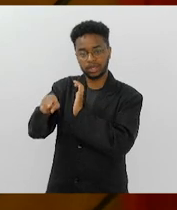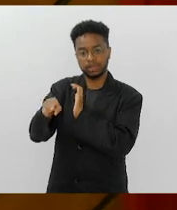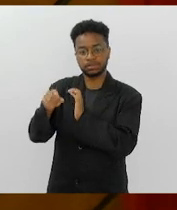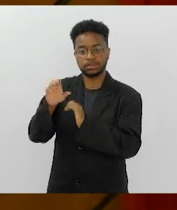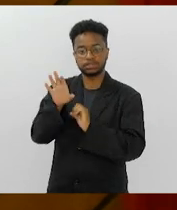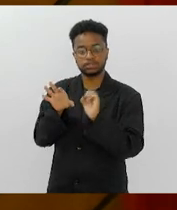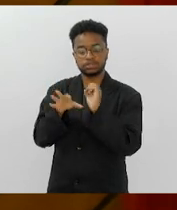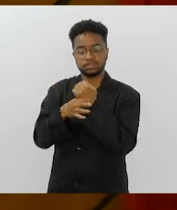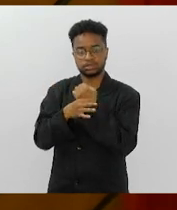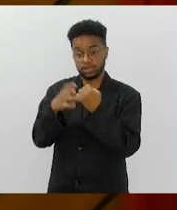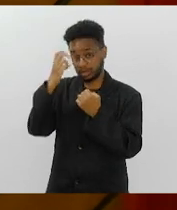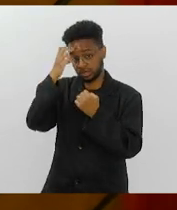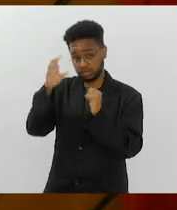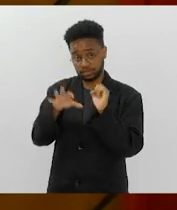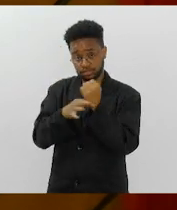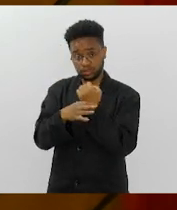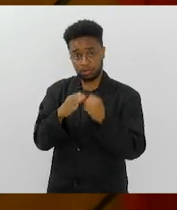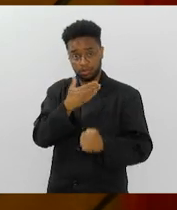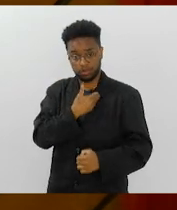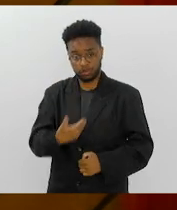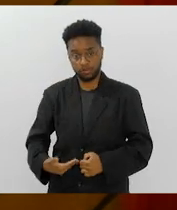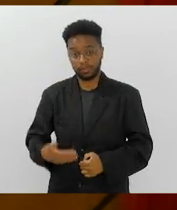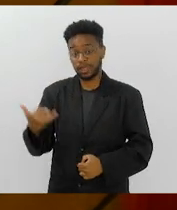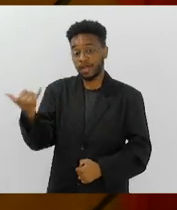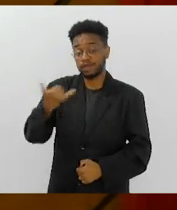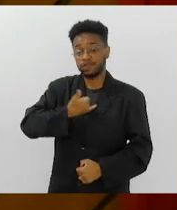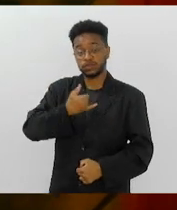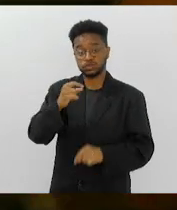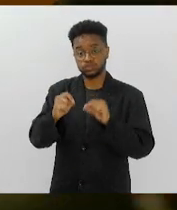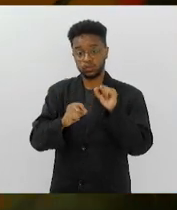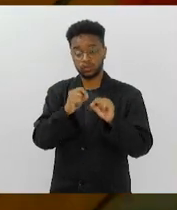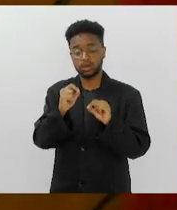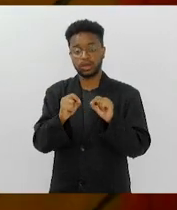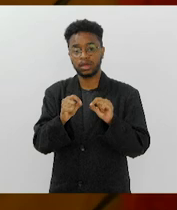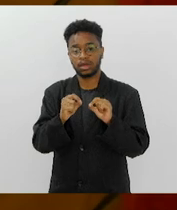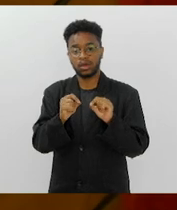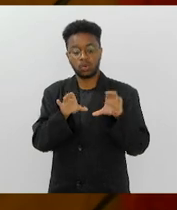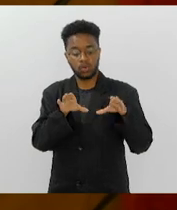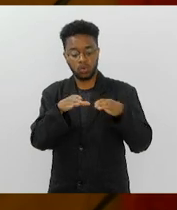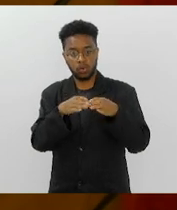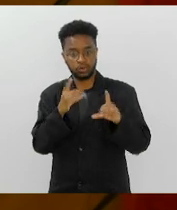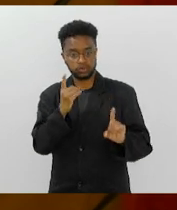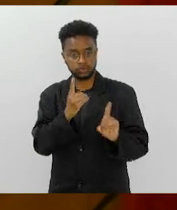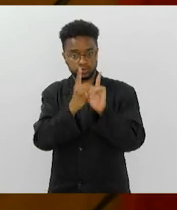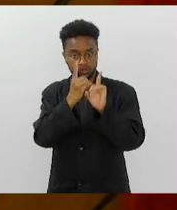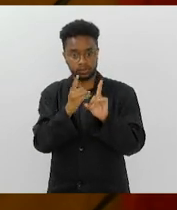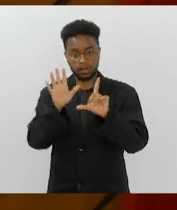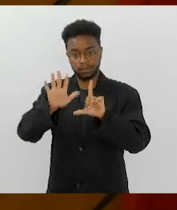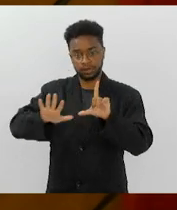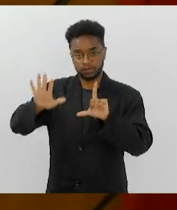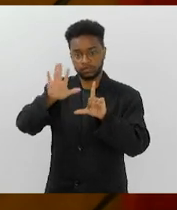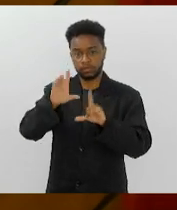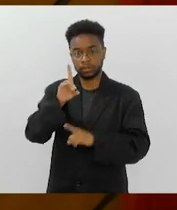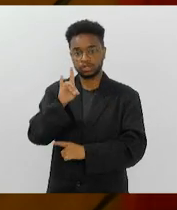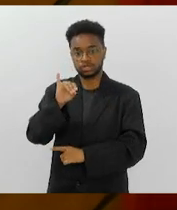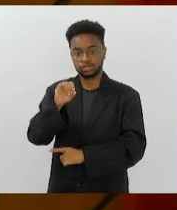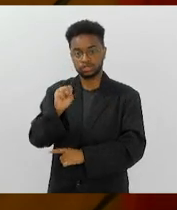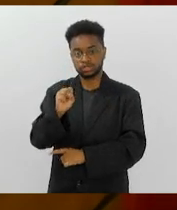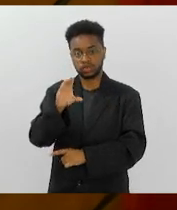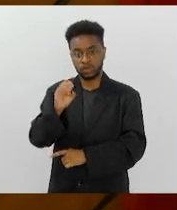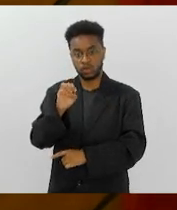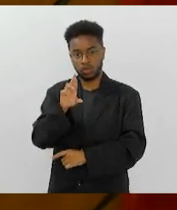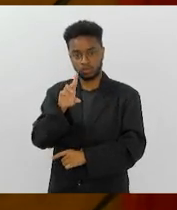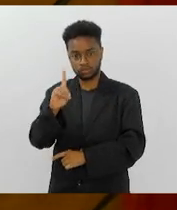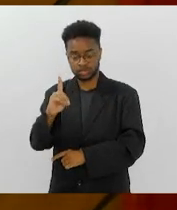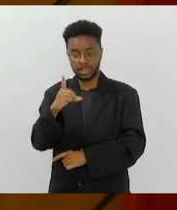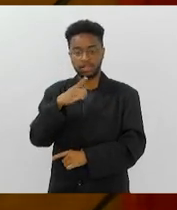Pública, avisando que o CyberLab tinha identificado na plataforma Discord uma ameaça em uma escola